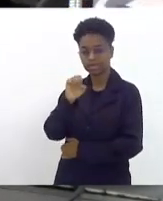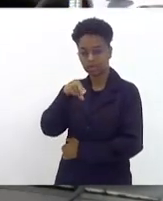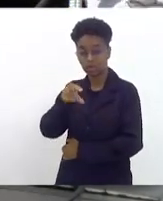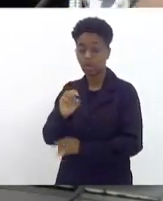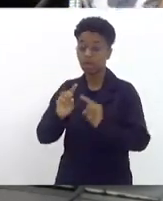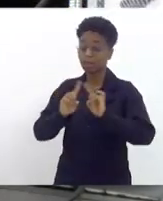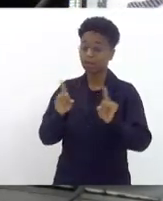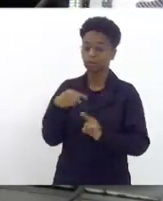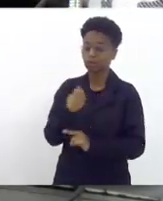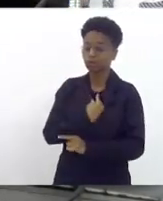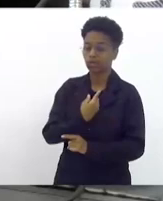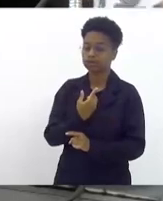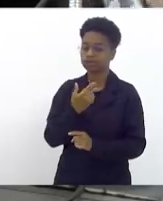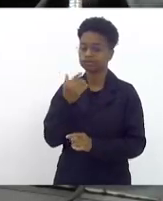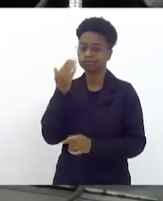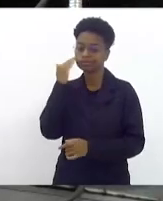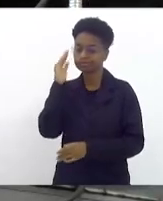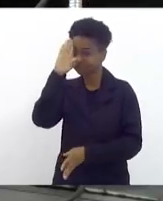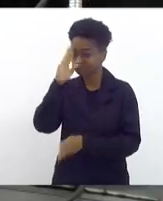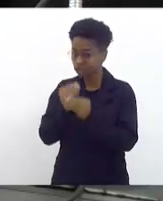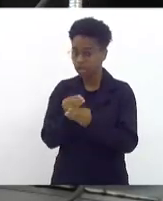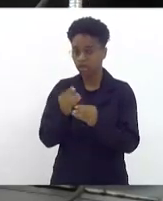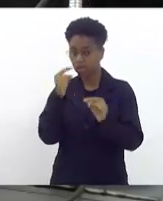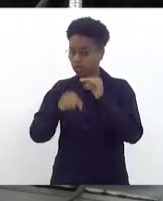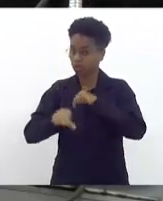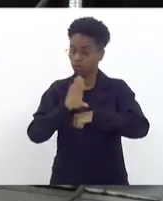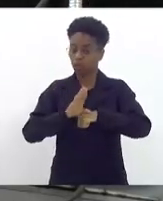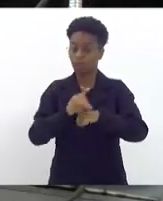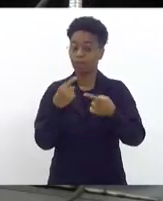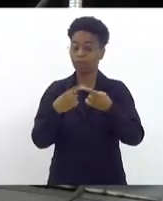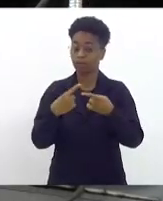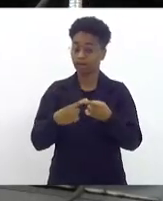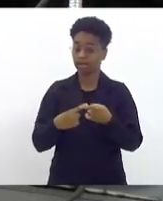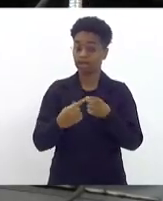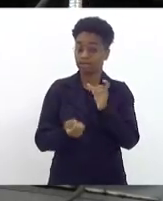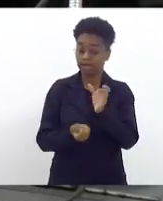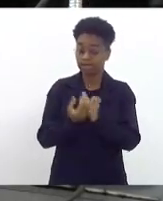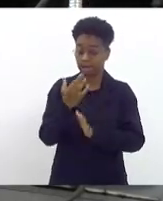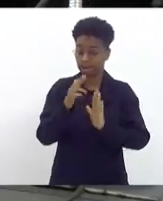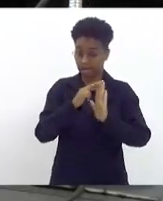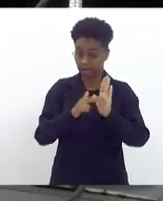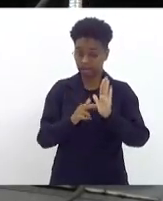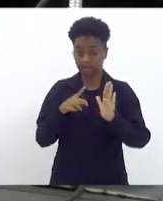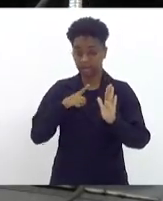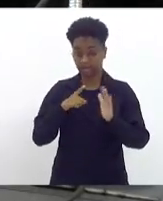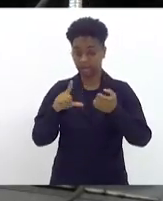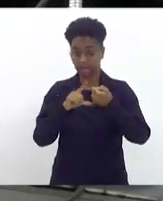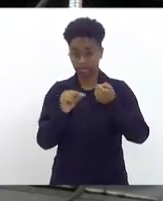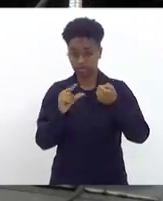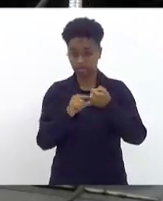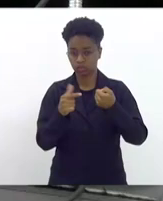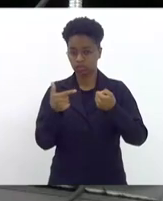seria em constitucional porque a regulamentação do artigo 2232